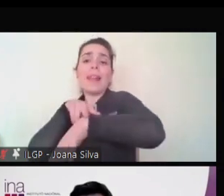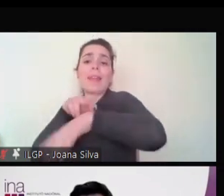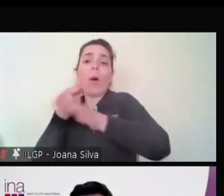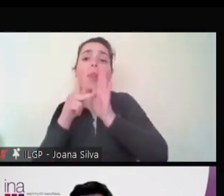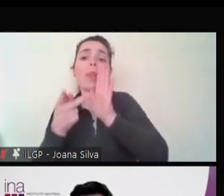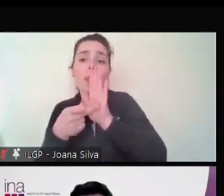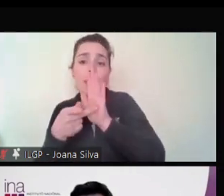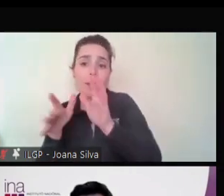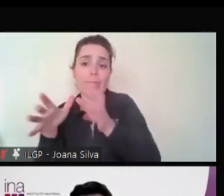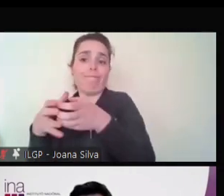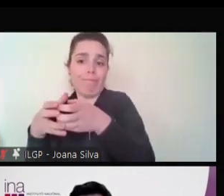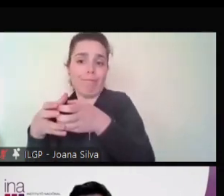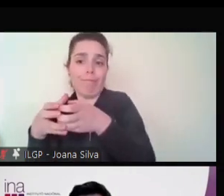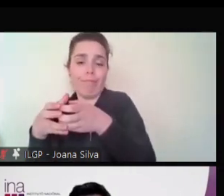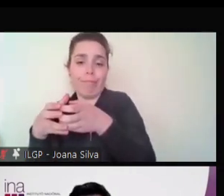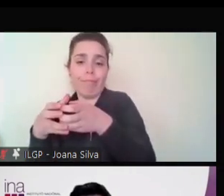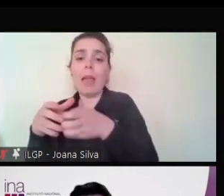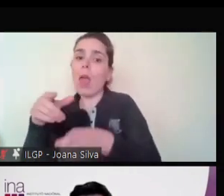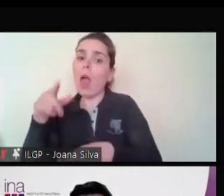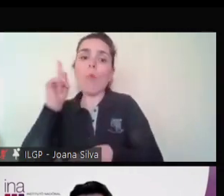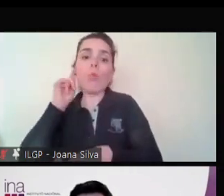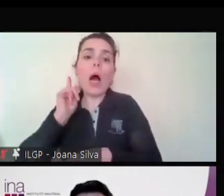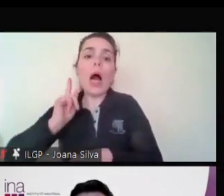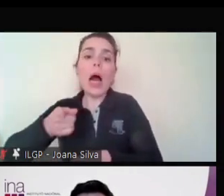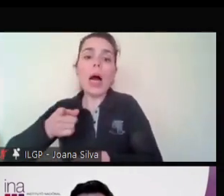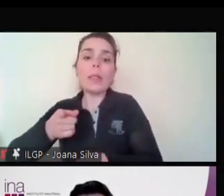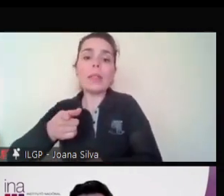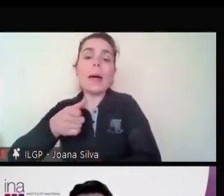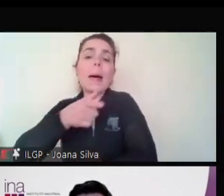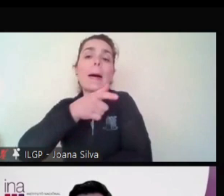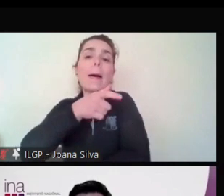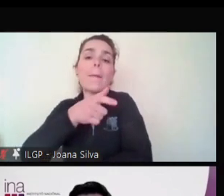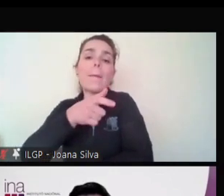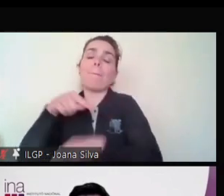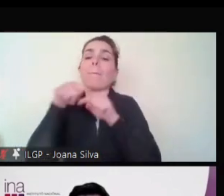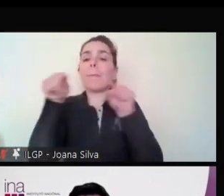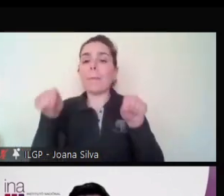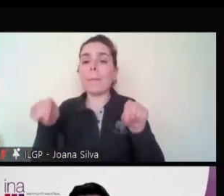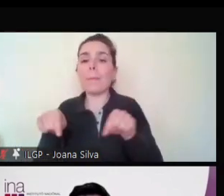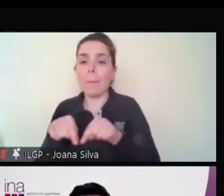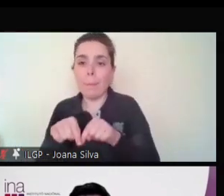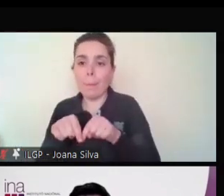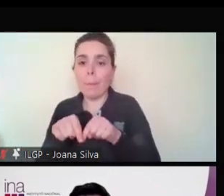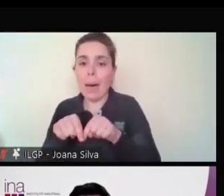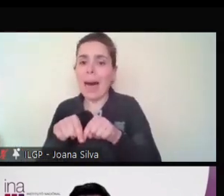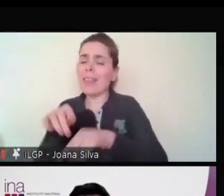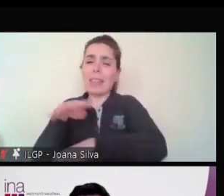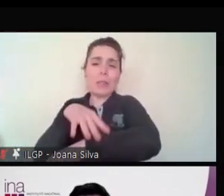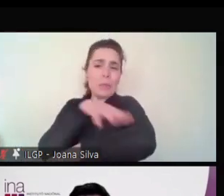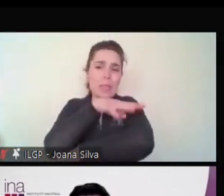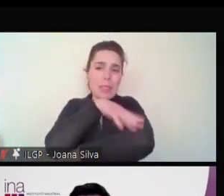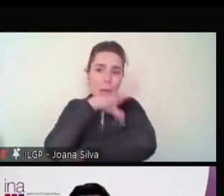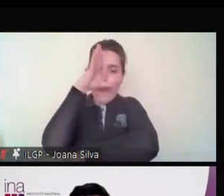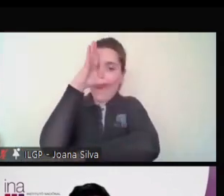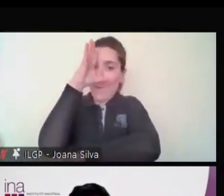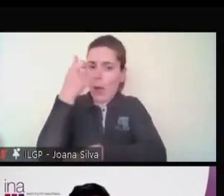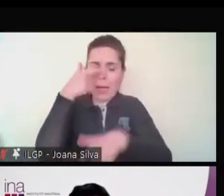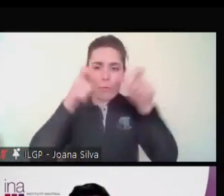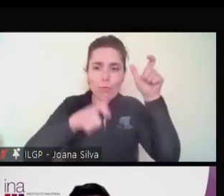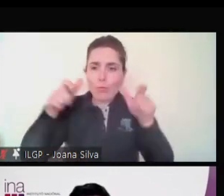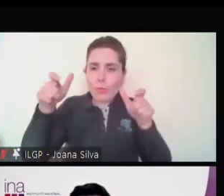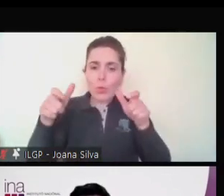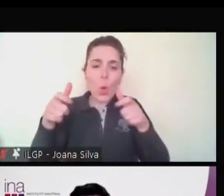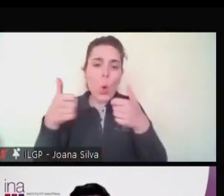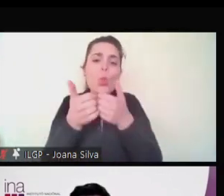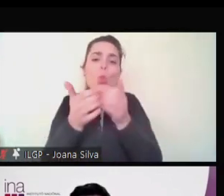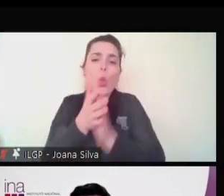atenção é verdadeiramente relevante para nós é o facto de haver aqui um espaço em que toda a administração pública se sente representada,